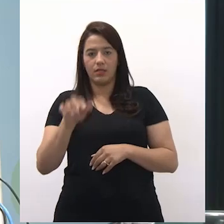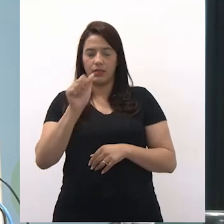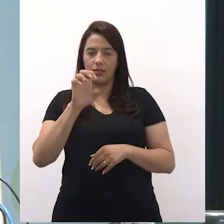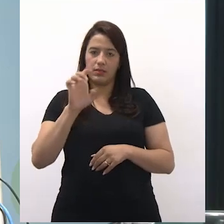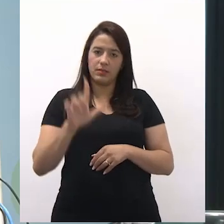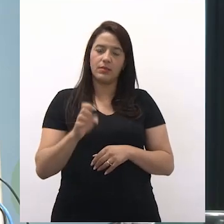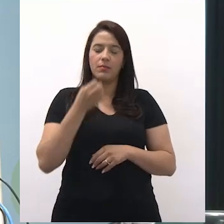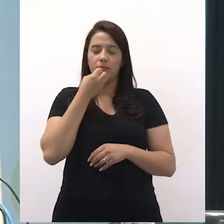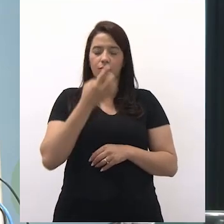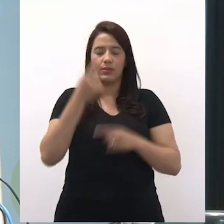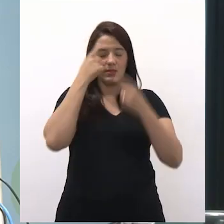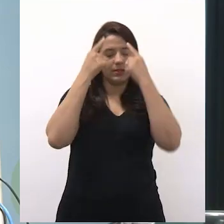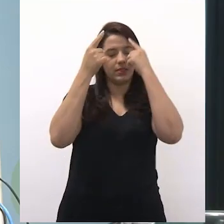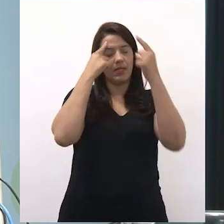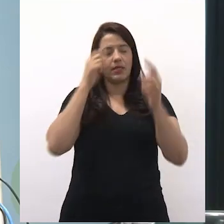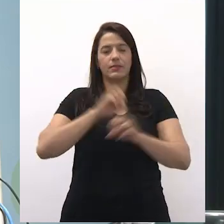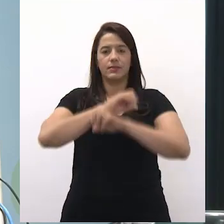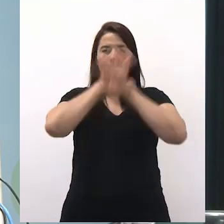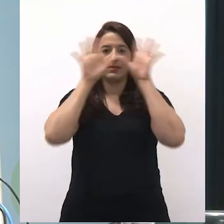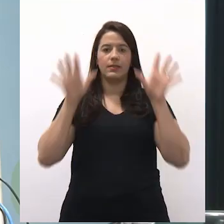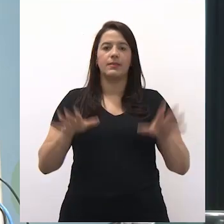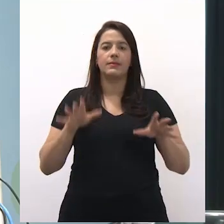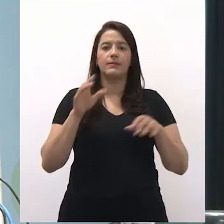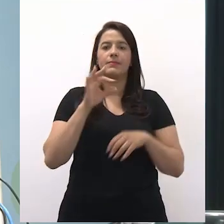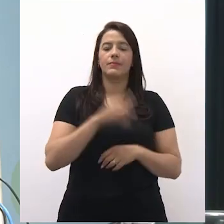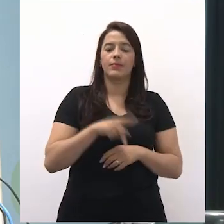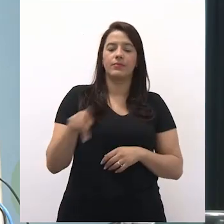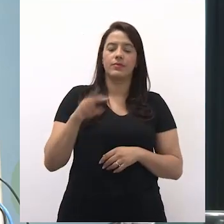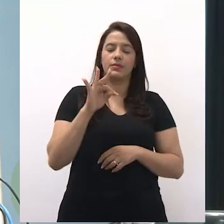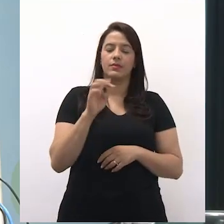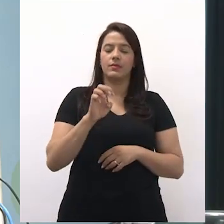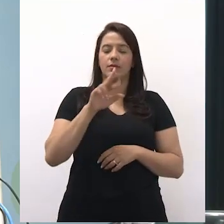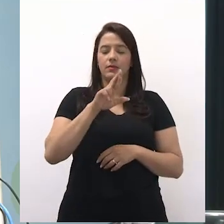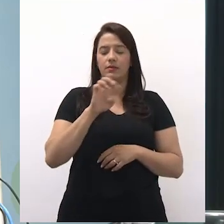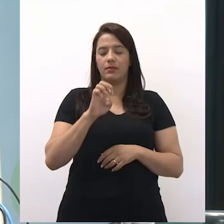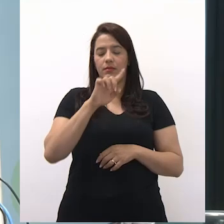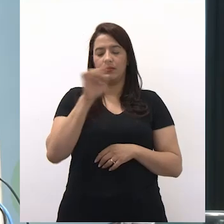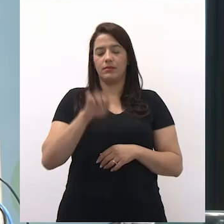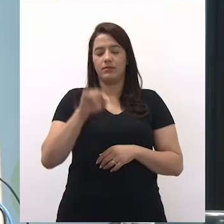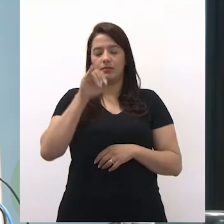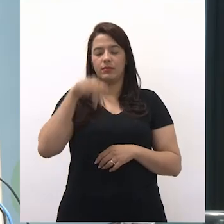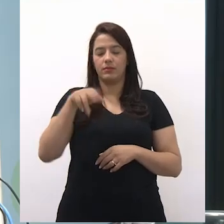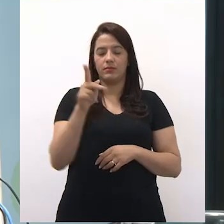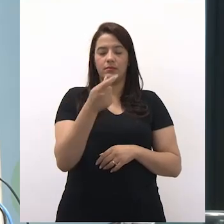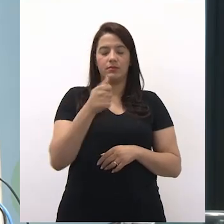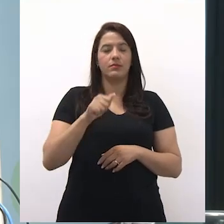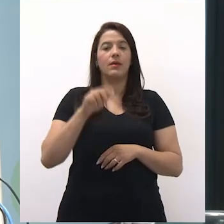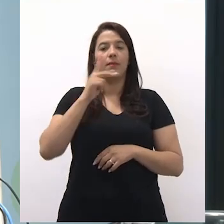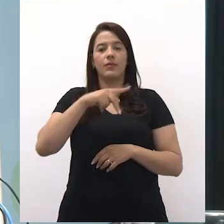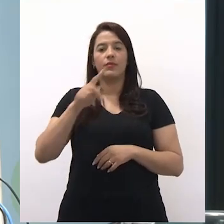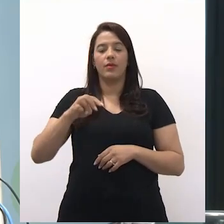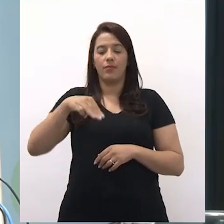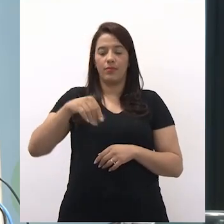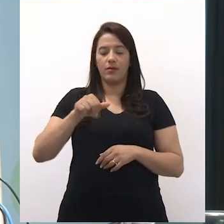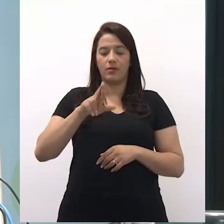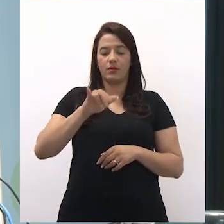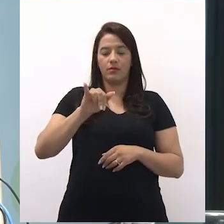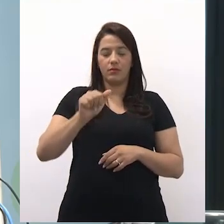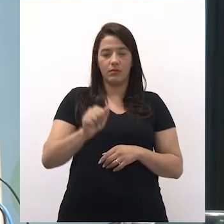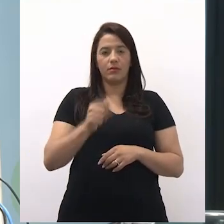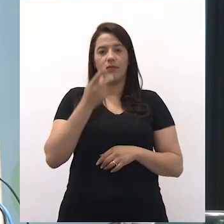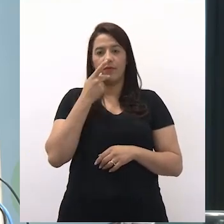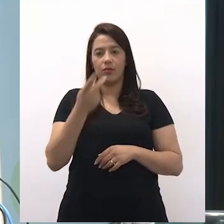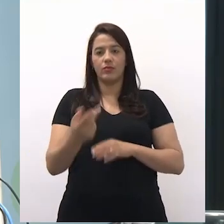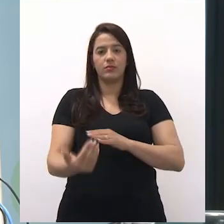boas ideias, esclarecedora. Professora Terezinha. A professora Maria contribuiu de